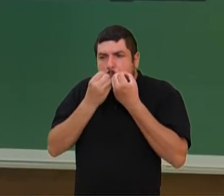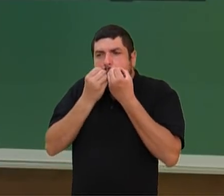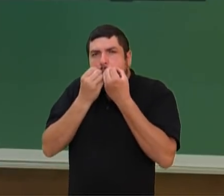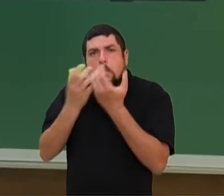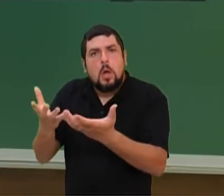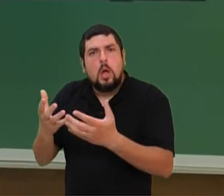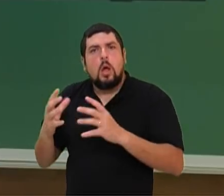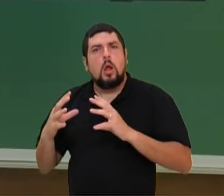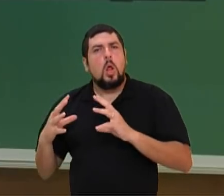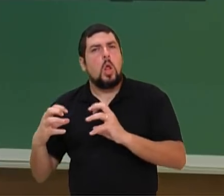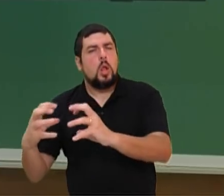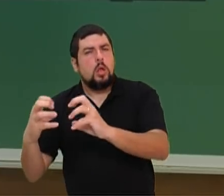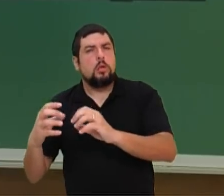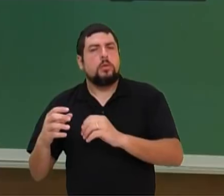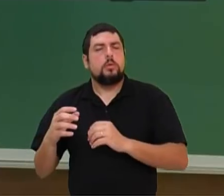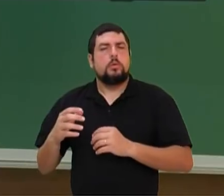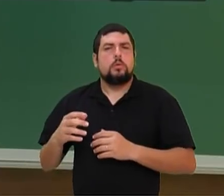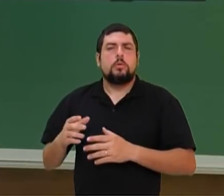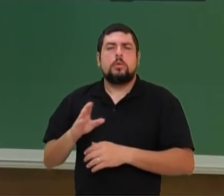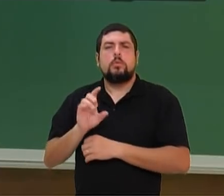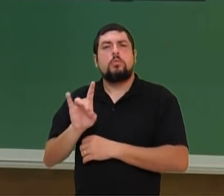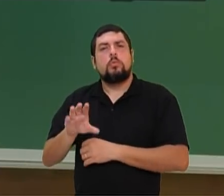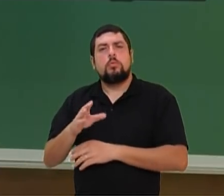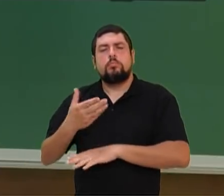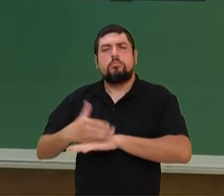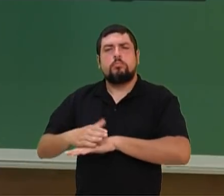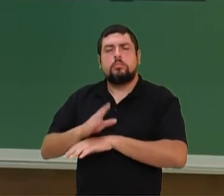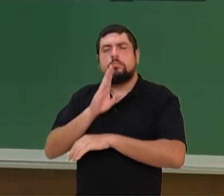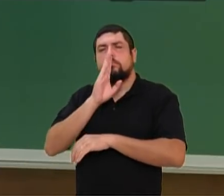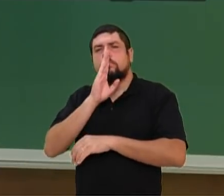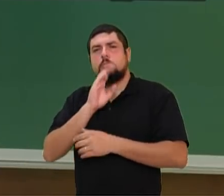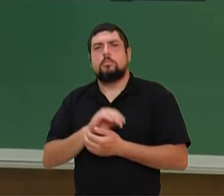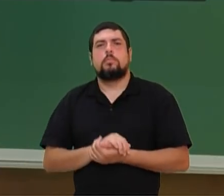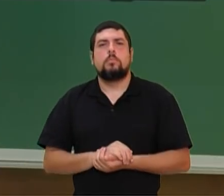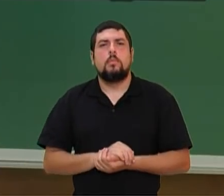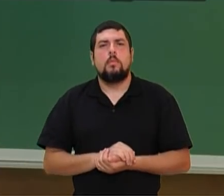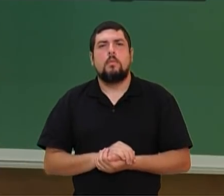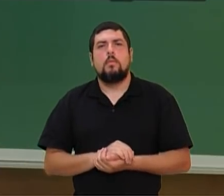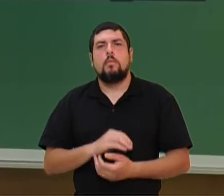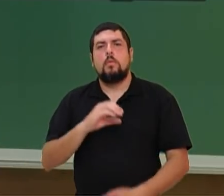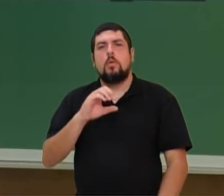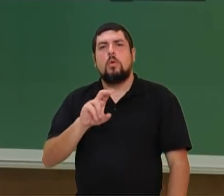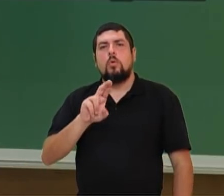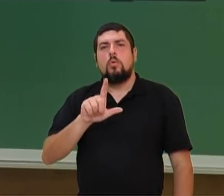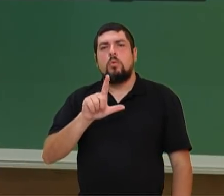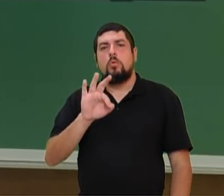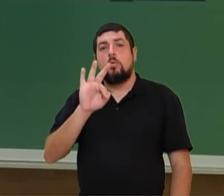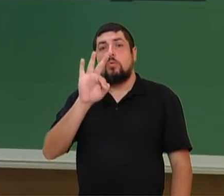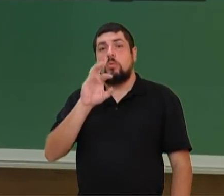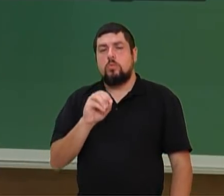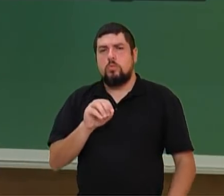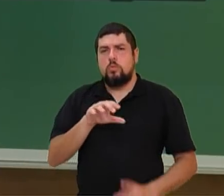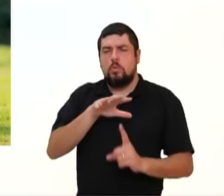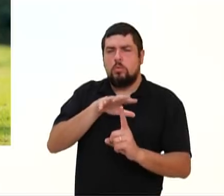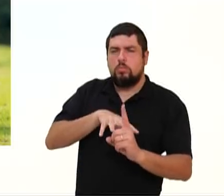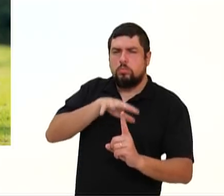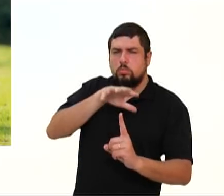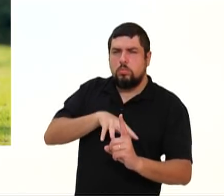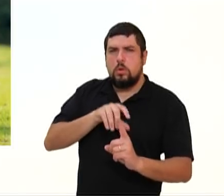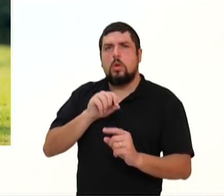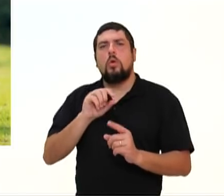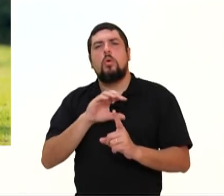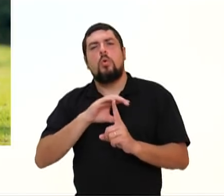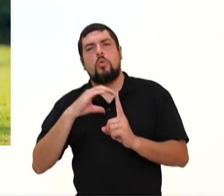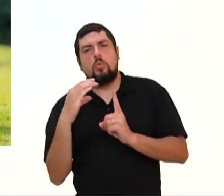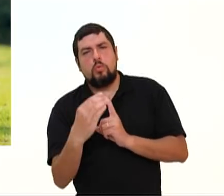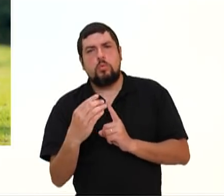pode provocar uma certa preocupação. Com relação ao culto, que é muito parecido também, nós temos no Ocidente